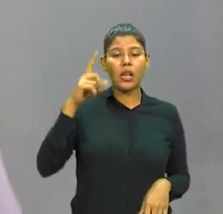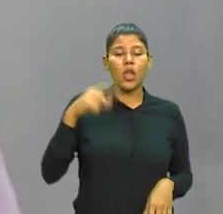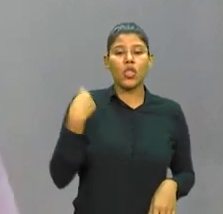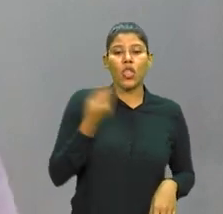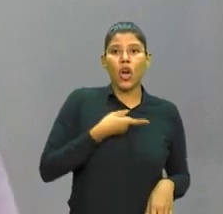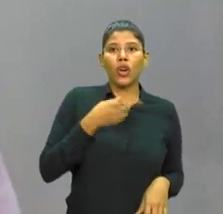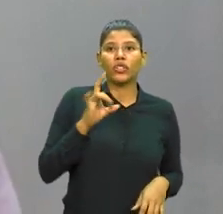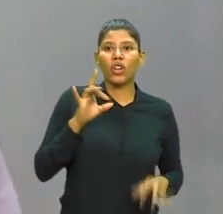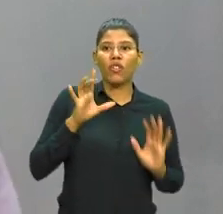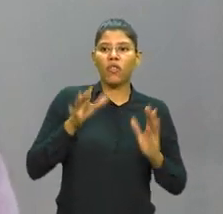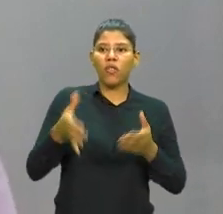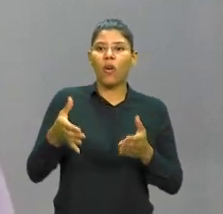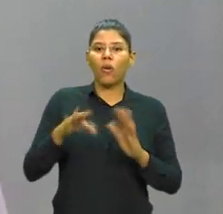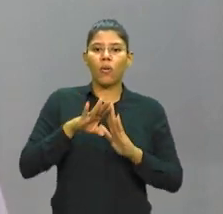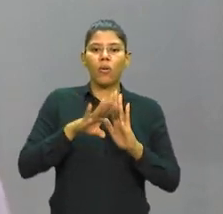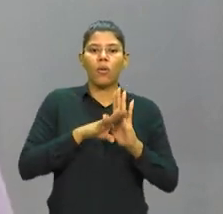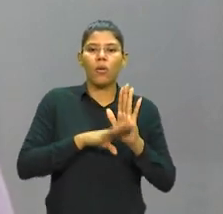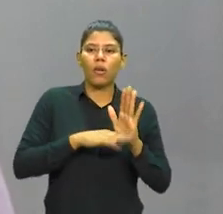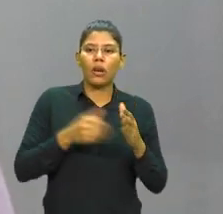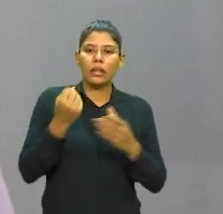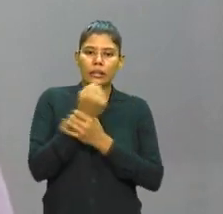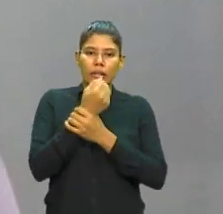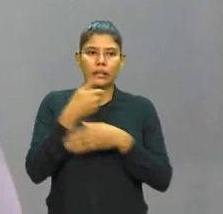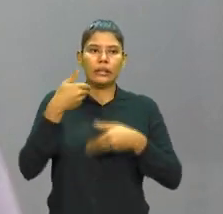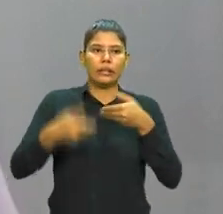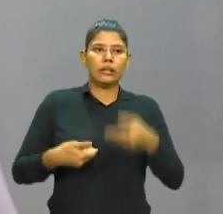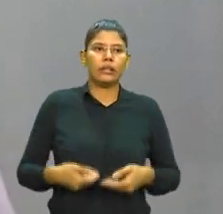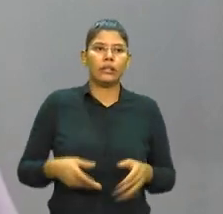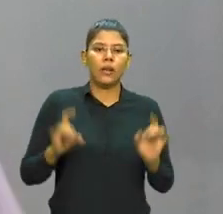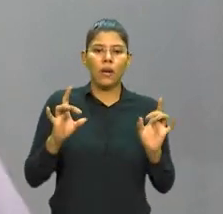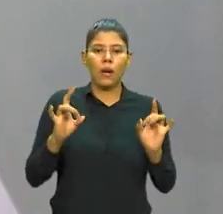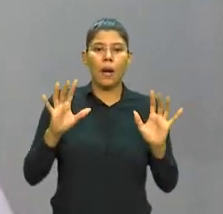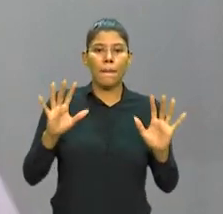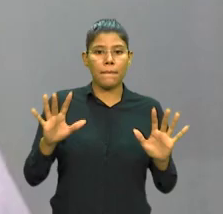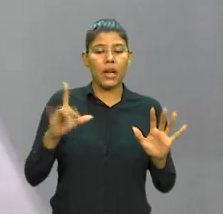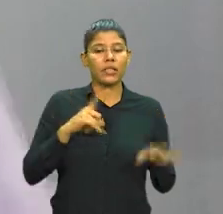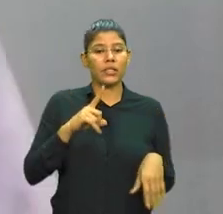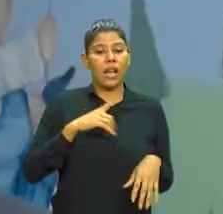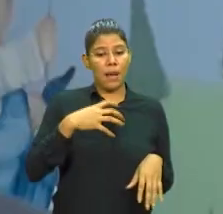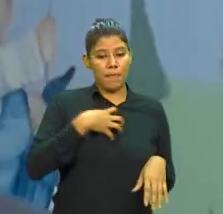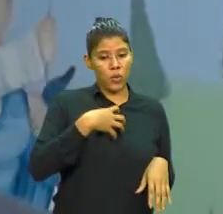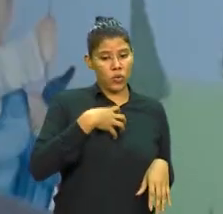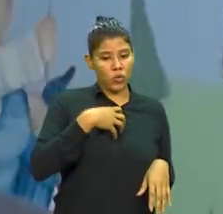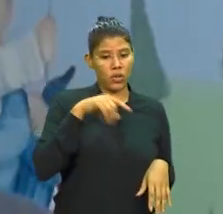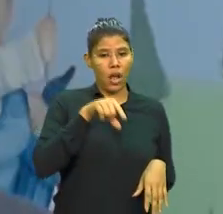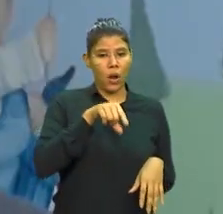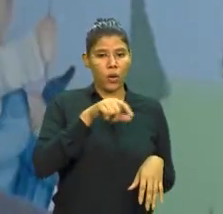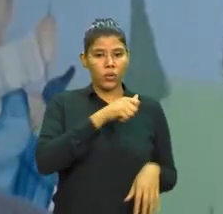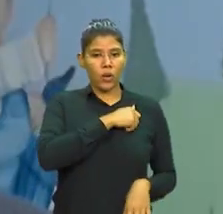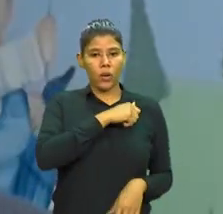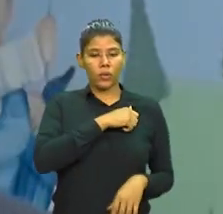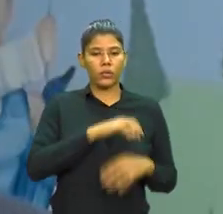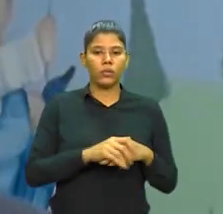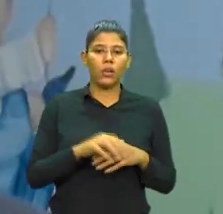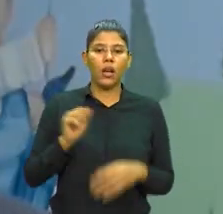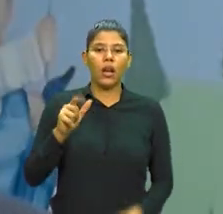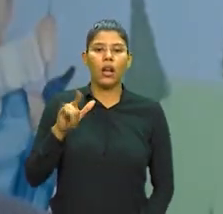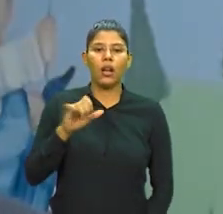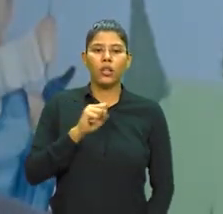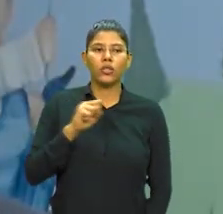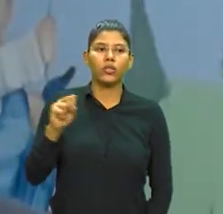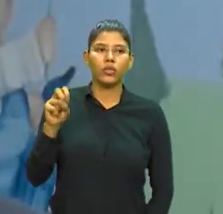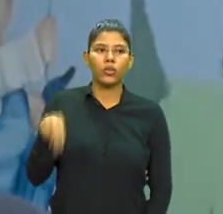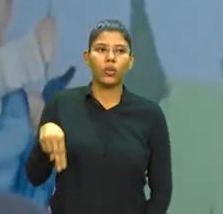dos protocolos Eles são muito importantes mas esses outros fatores também Alisson Dantas especialista em